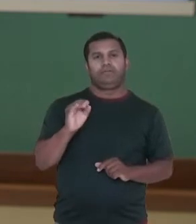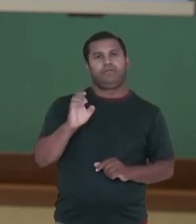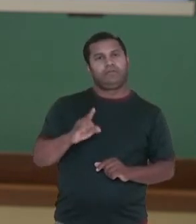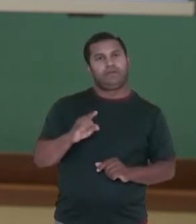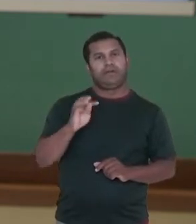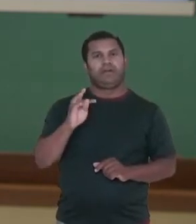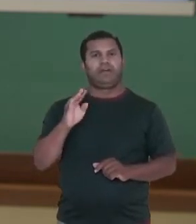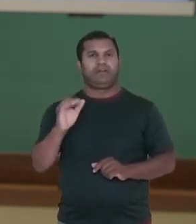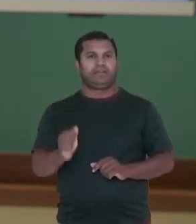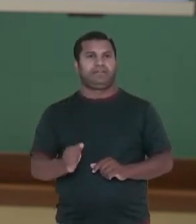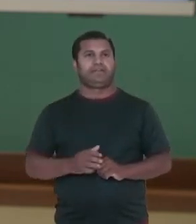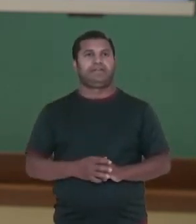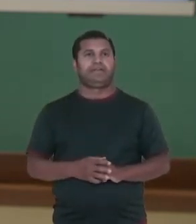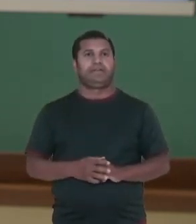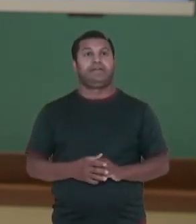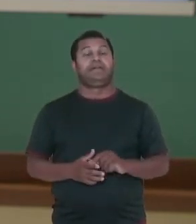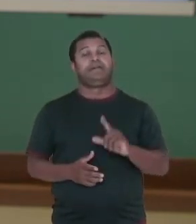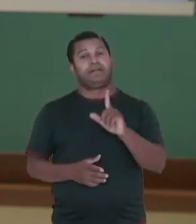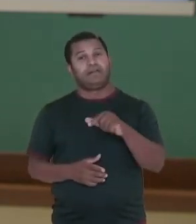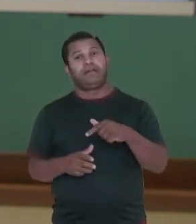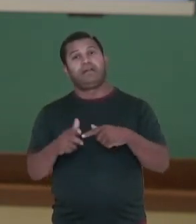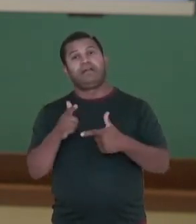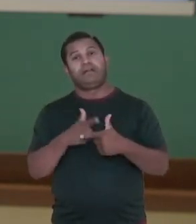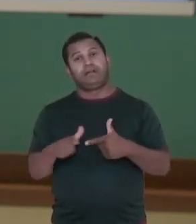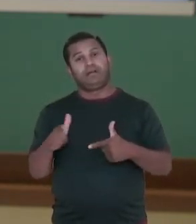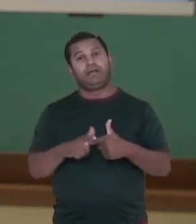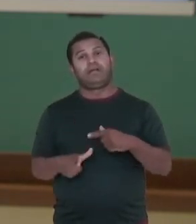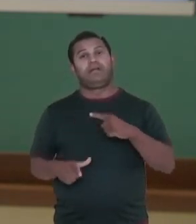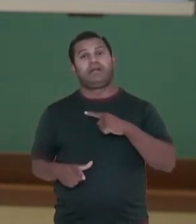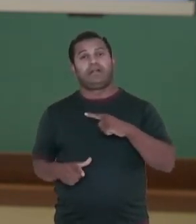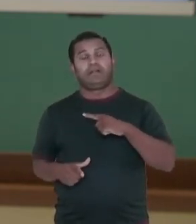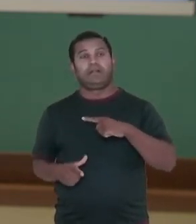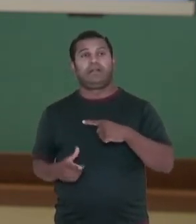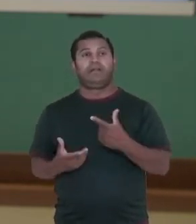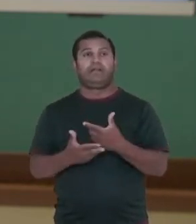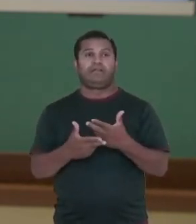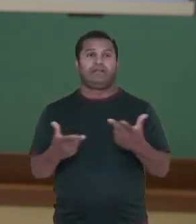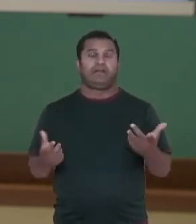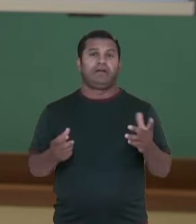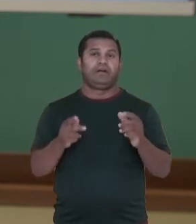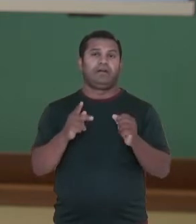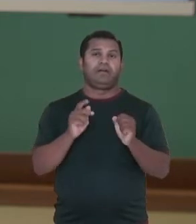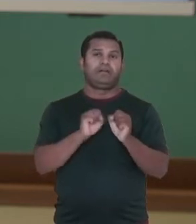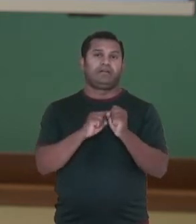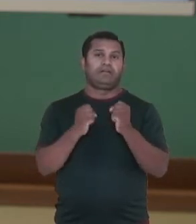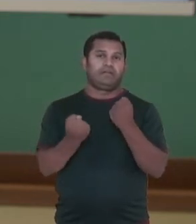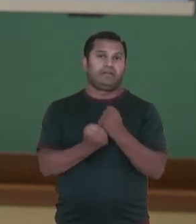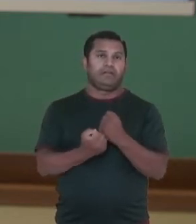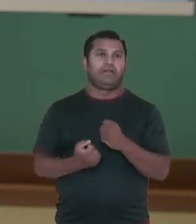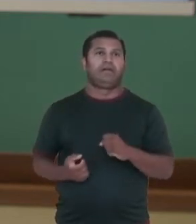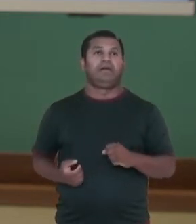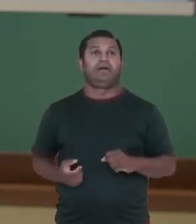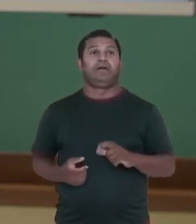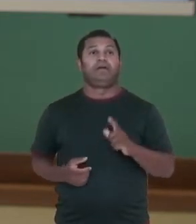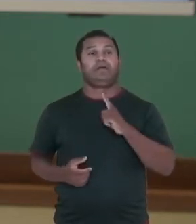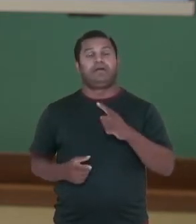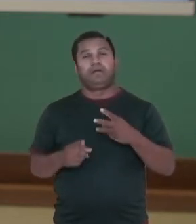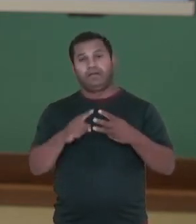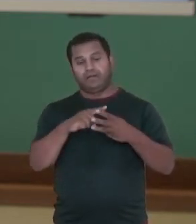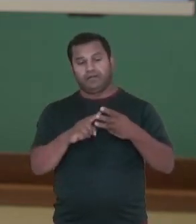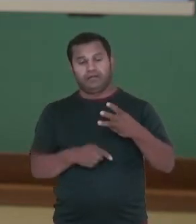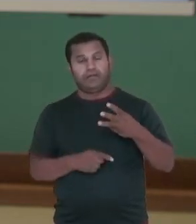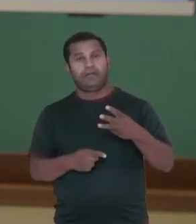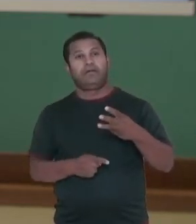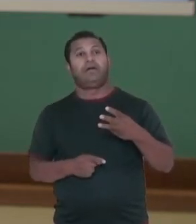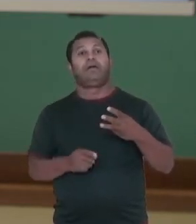a sociedade ela vive. Por exemplo, a eugenia, o aconselhamento genético, a eutanásia, né? Então, são alguns dos dilemas.